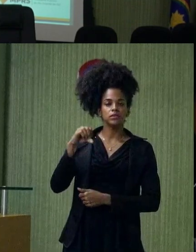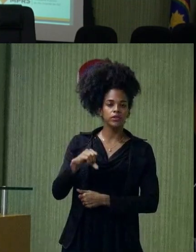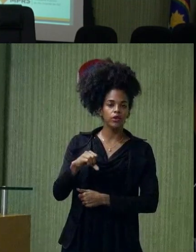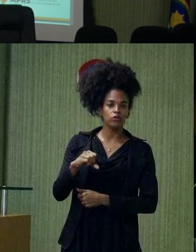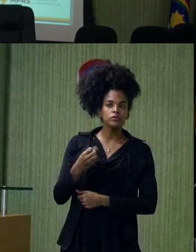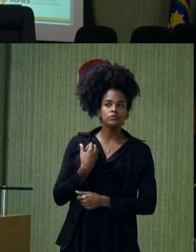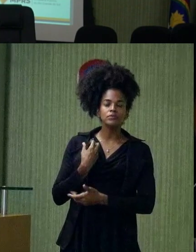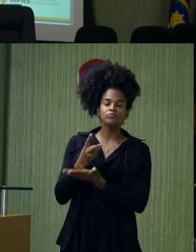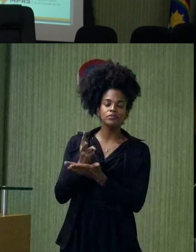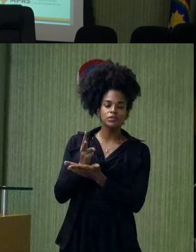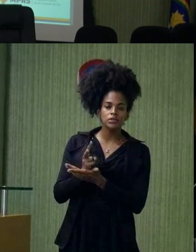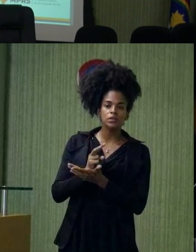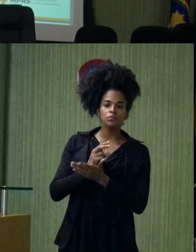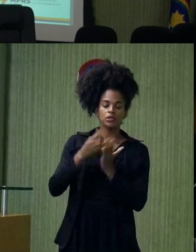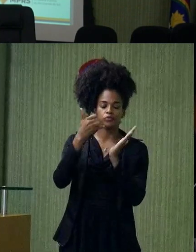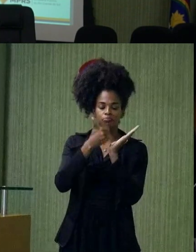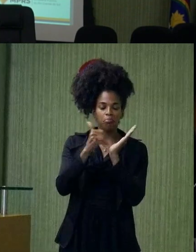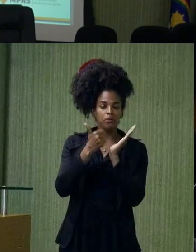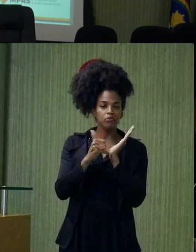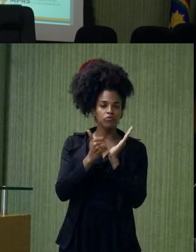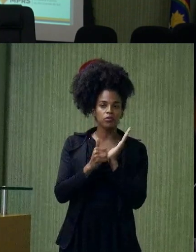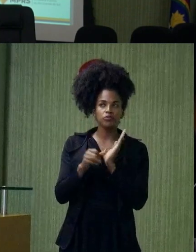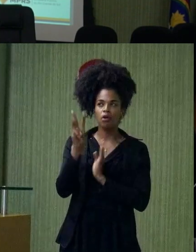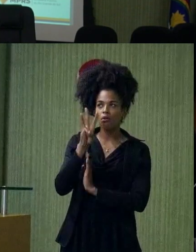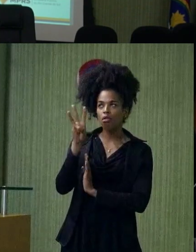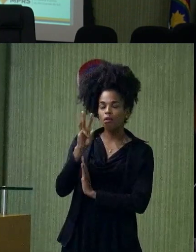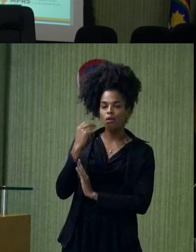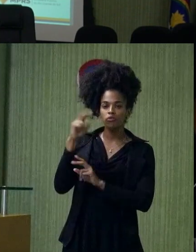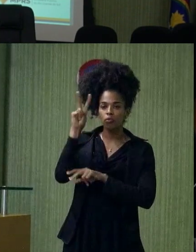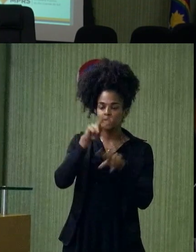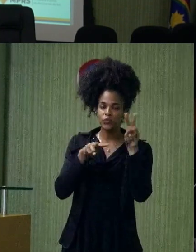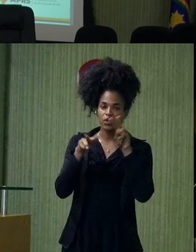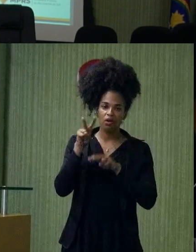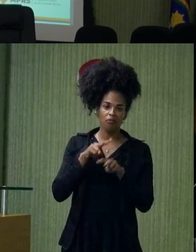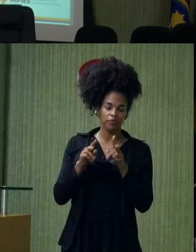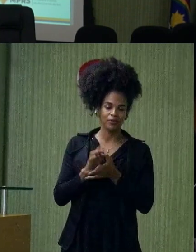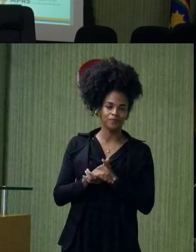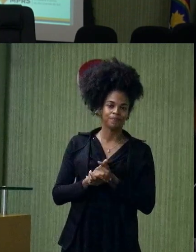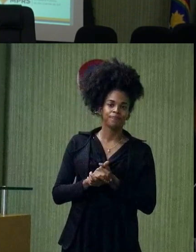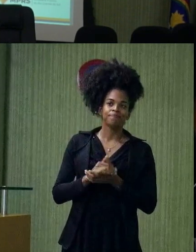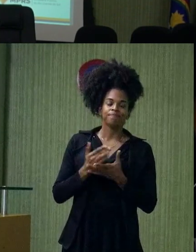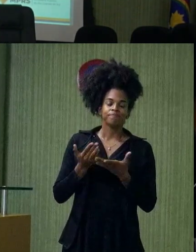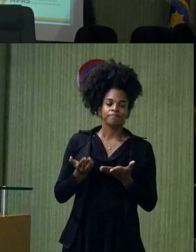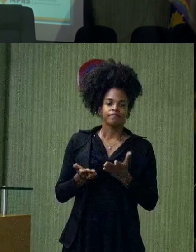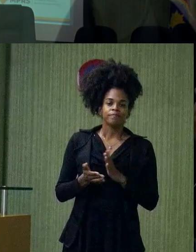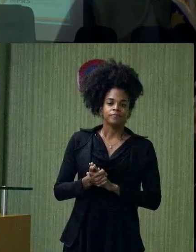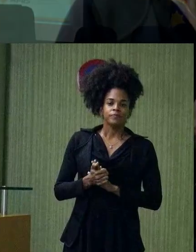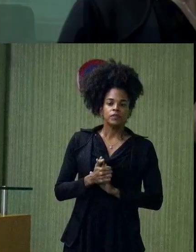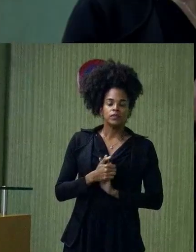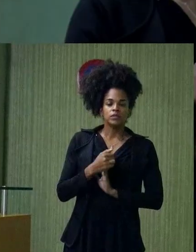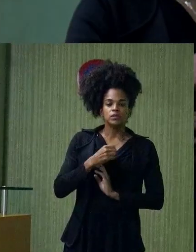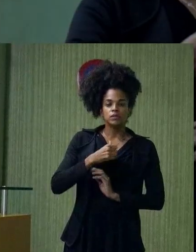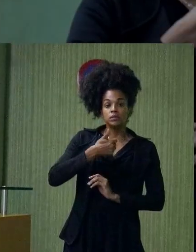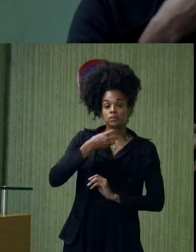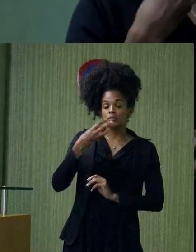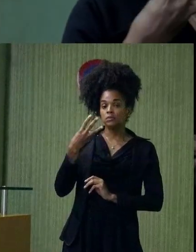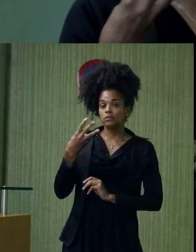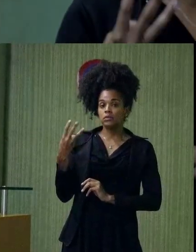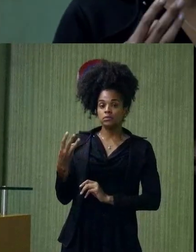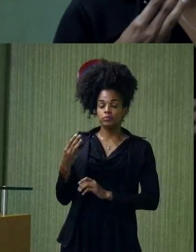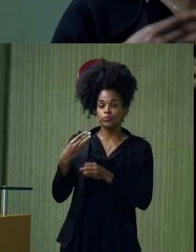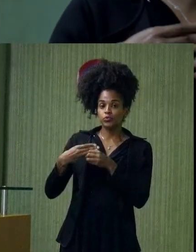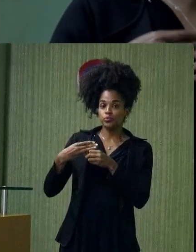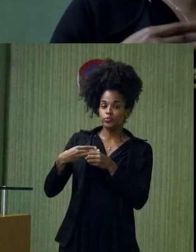suspensas em todas as escolas escolas afetadas eram 315 em 133 municípios escolas